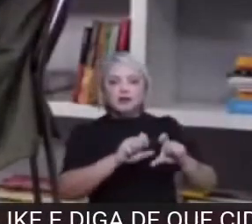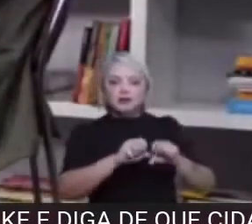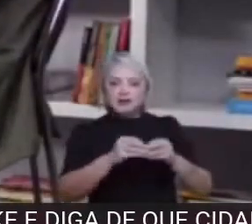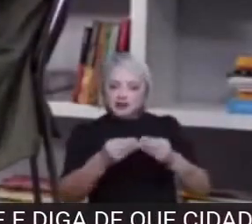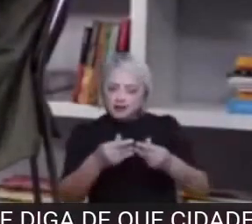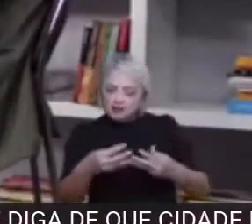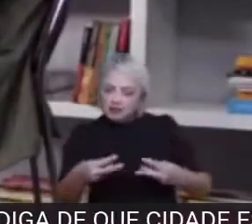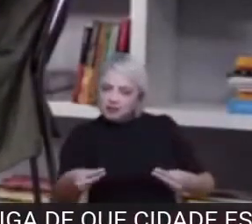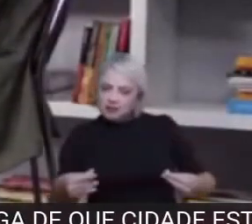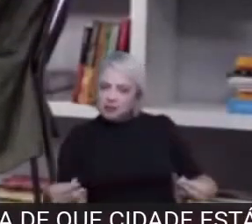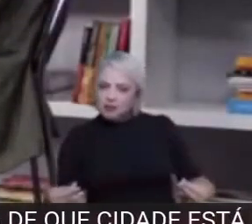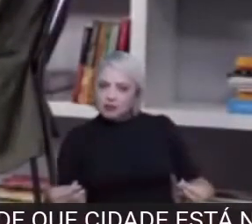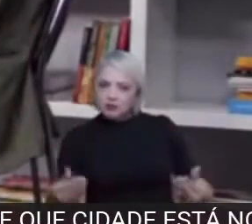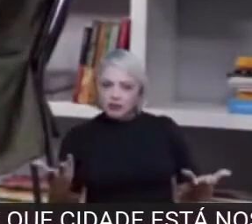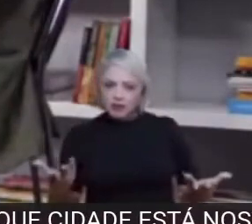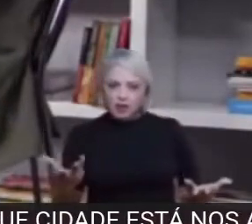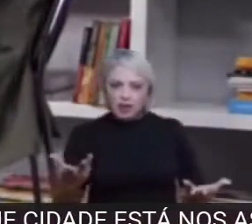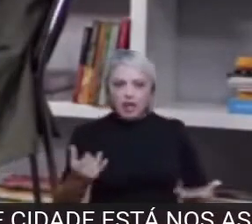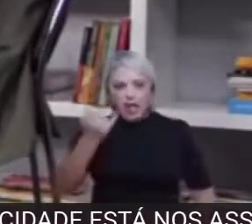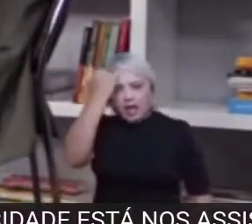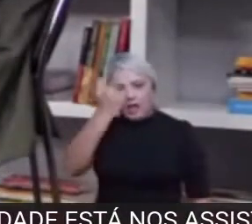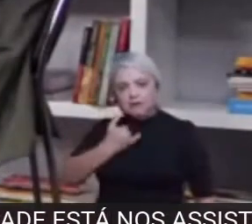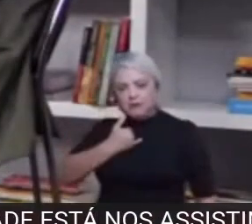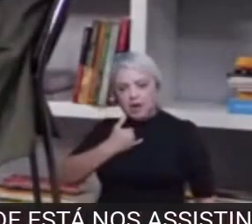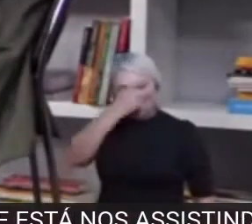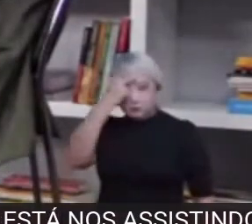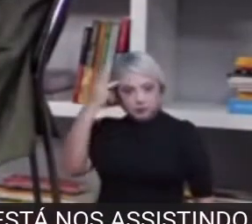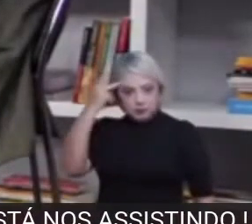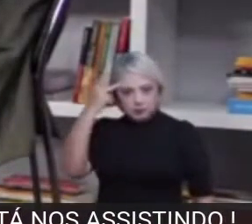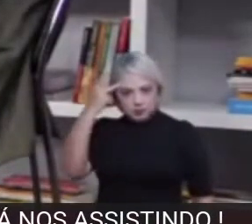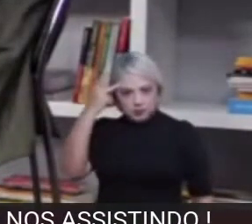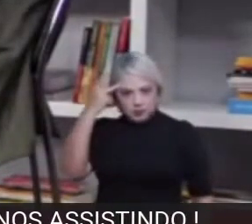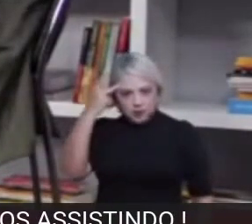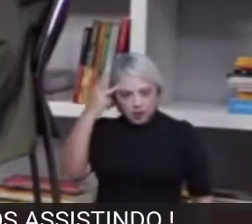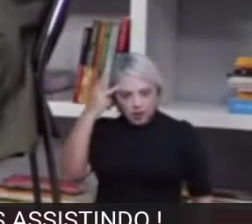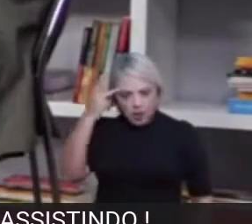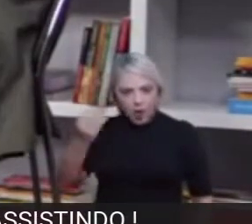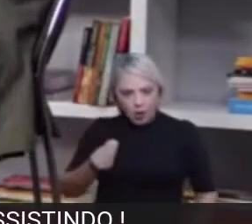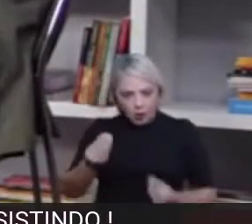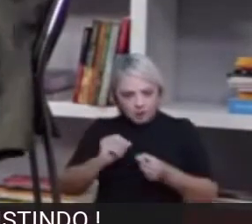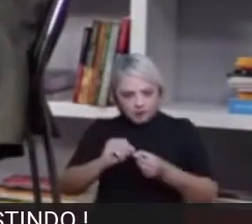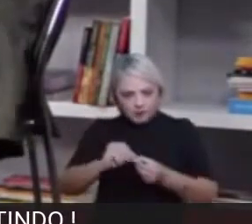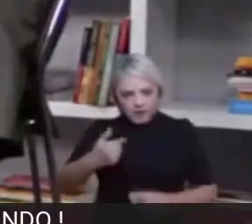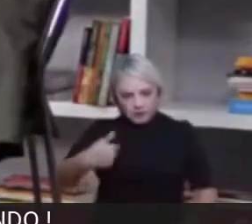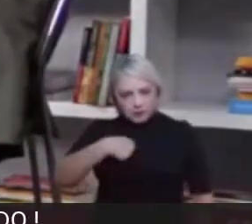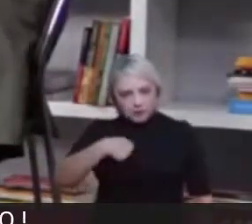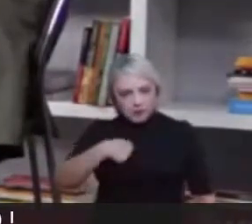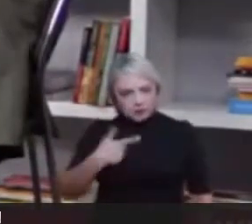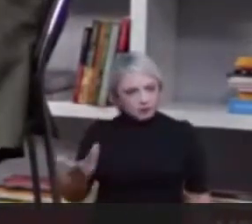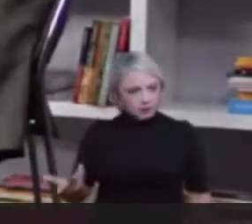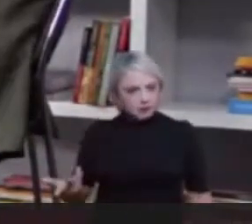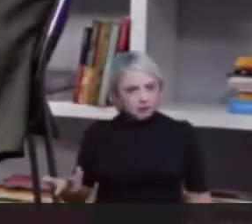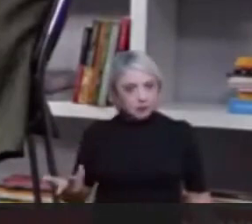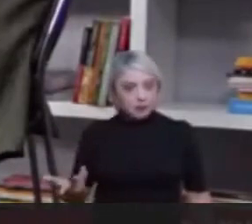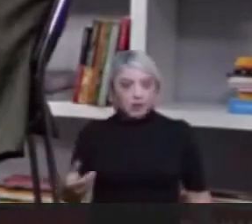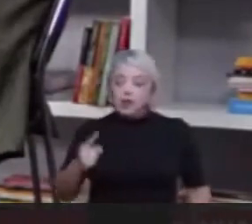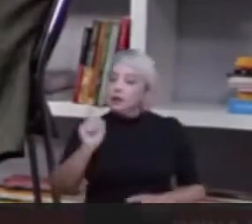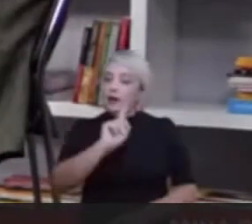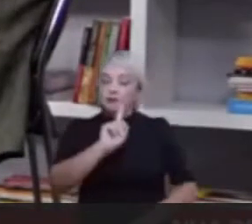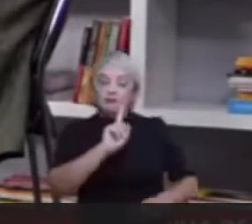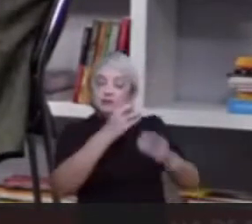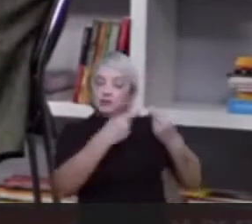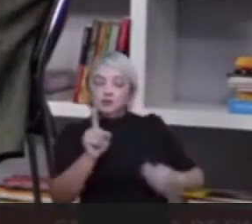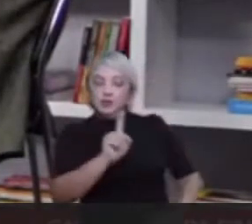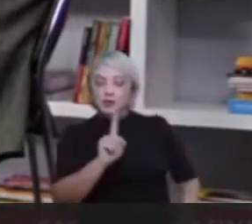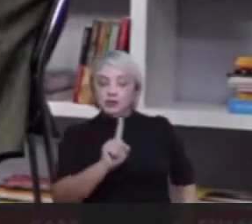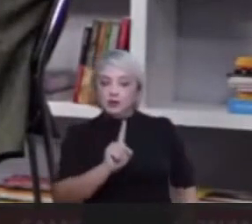Destruir a imagem de uma pessoa, como eles destruíram a minha imagem. Destruíram ou não? Porque eu sou... É que eles não